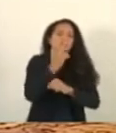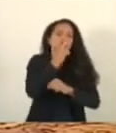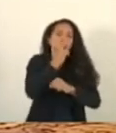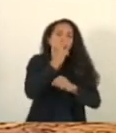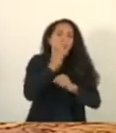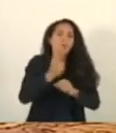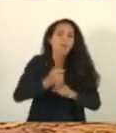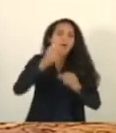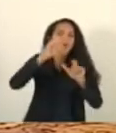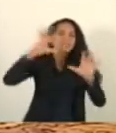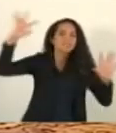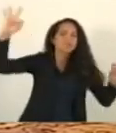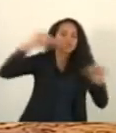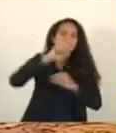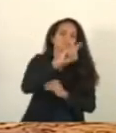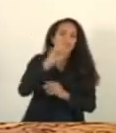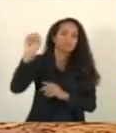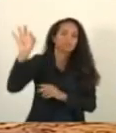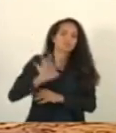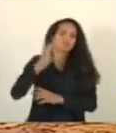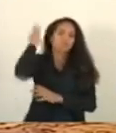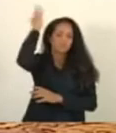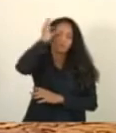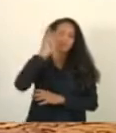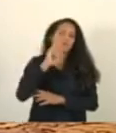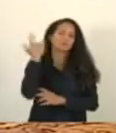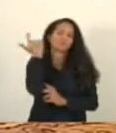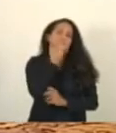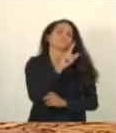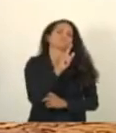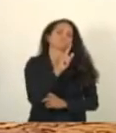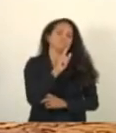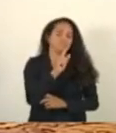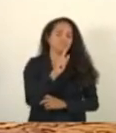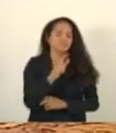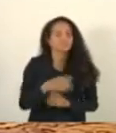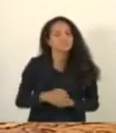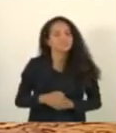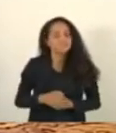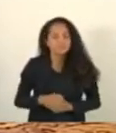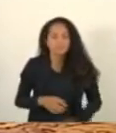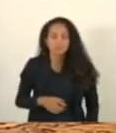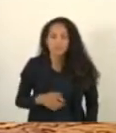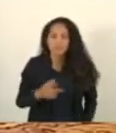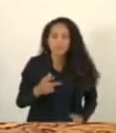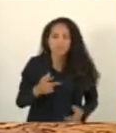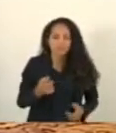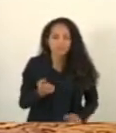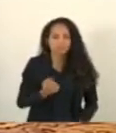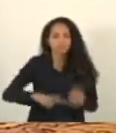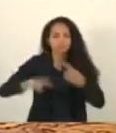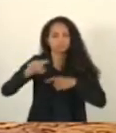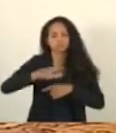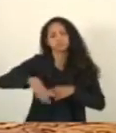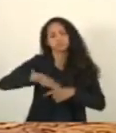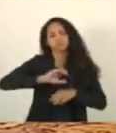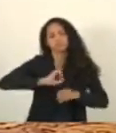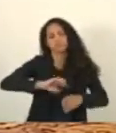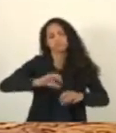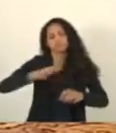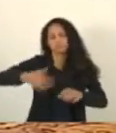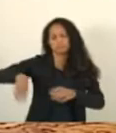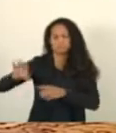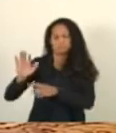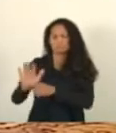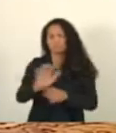do Espírito Santo. Um imenso avanço no mutirão pela educação. O mutirão tem